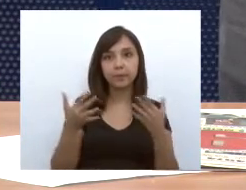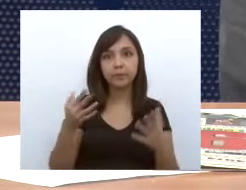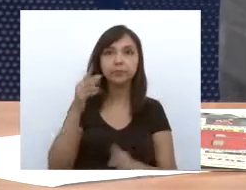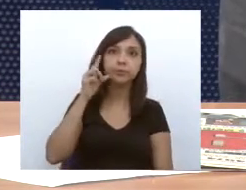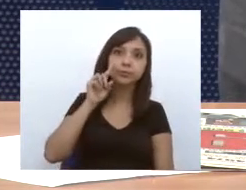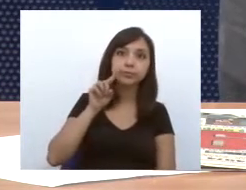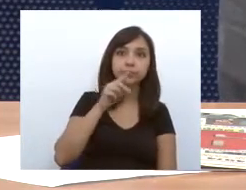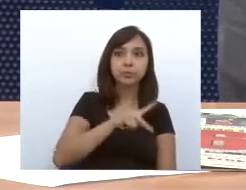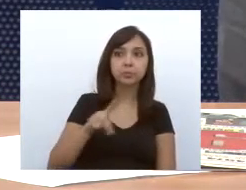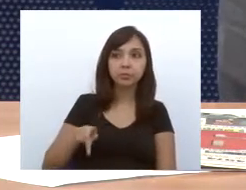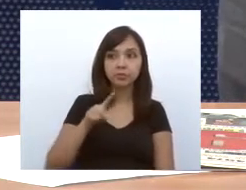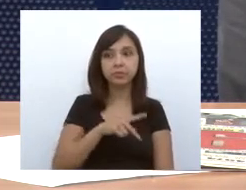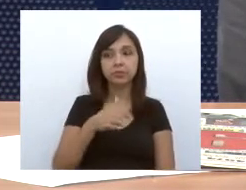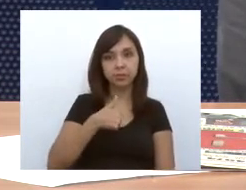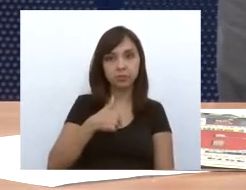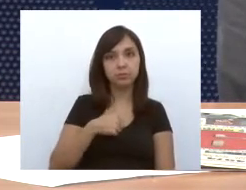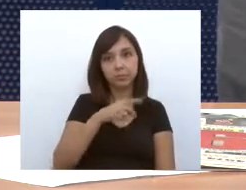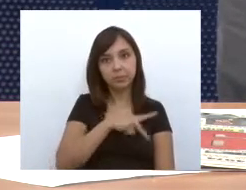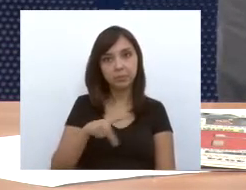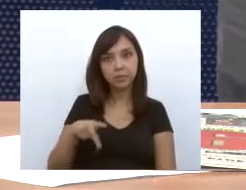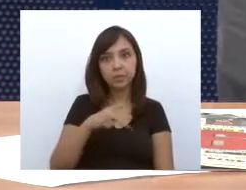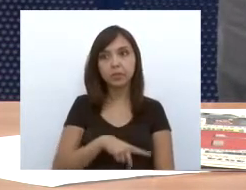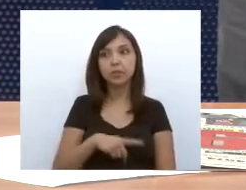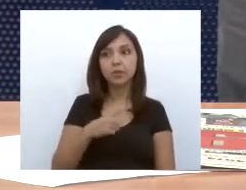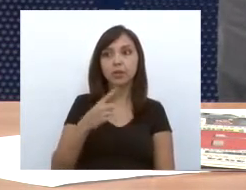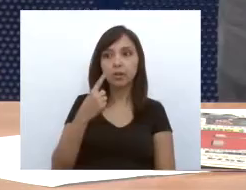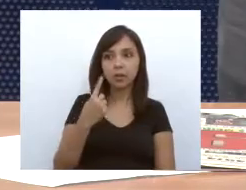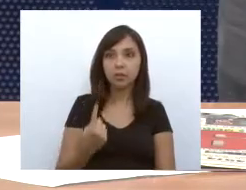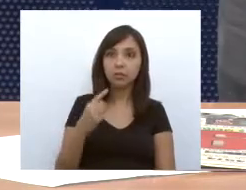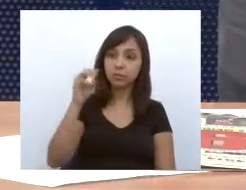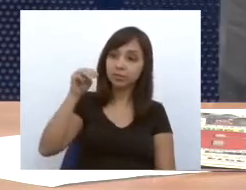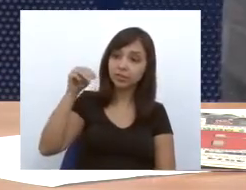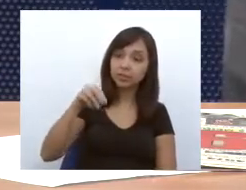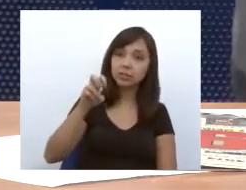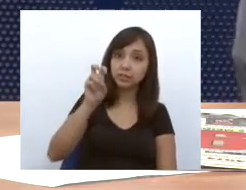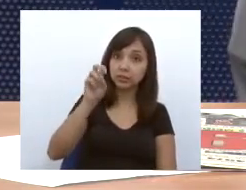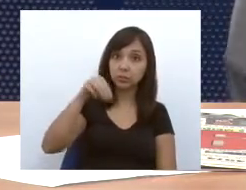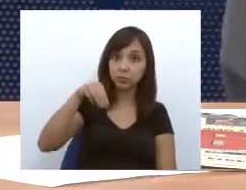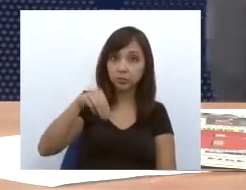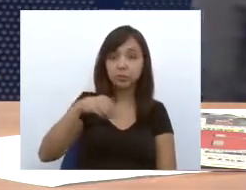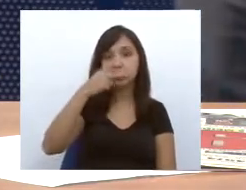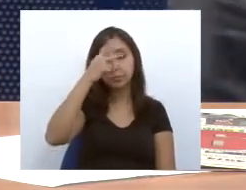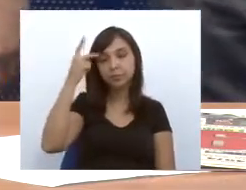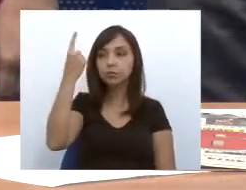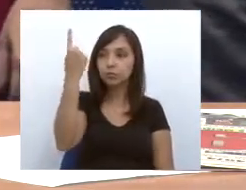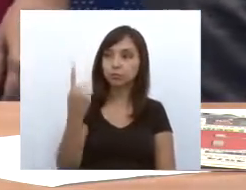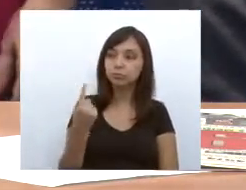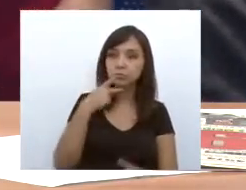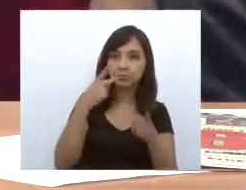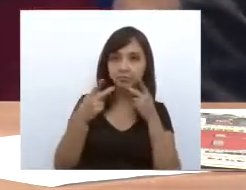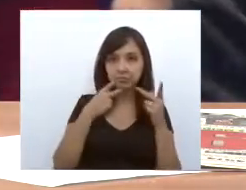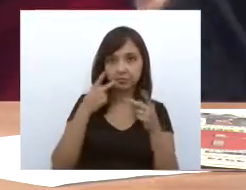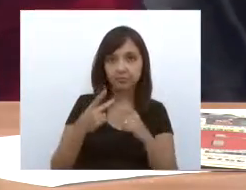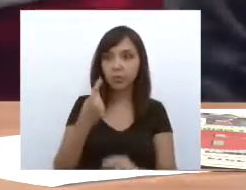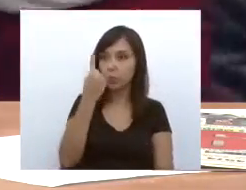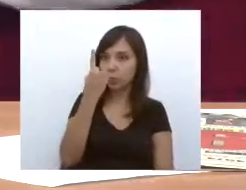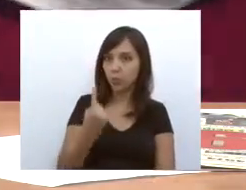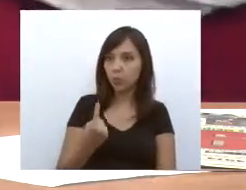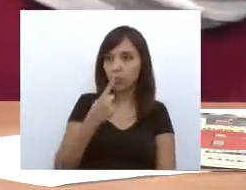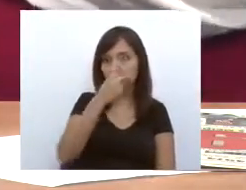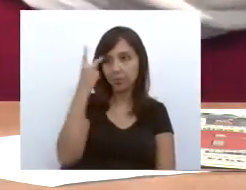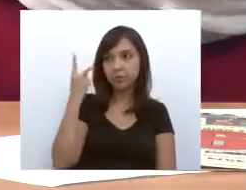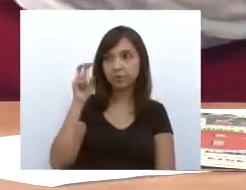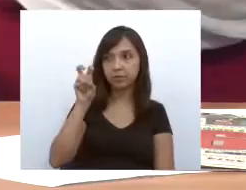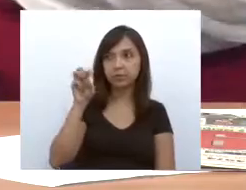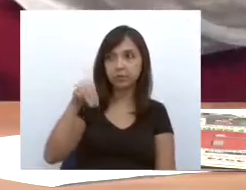dos professores, eu também como professor, eu abrirei 5 minutos para uma pessoa falar, por favor. Uma pessoa por